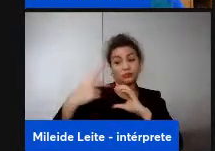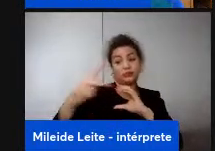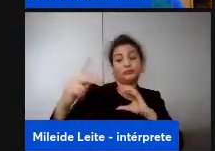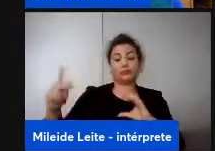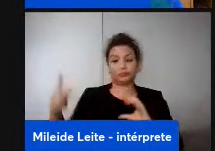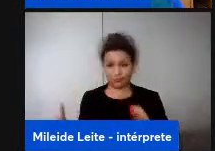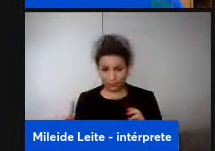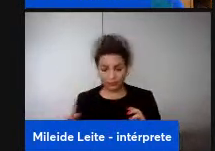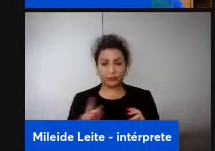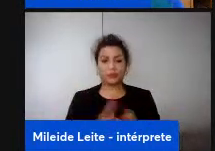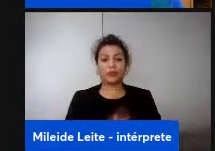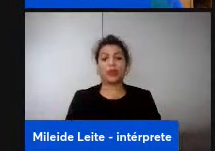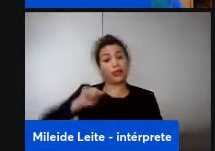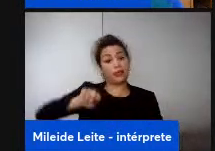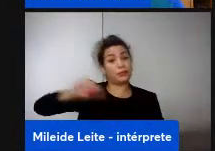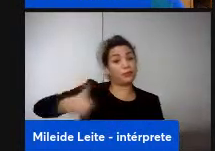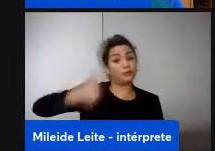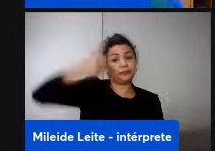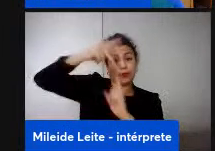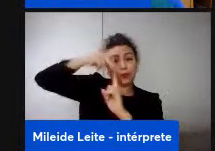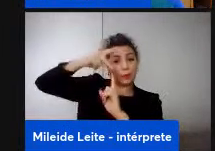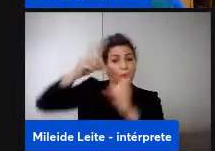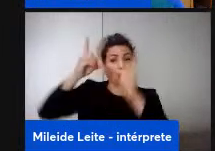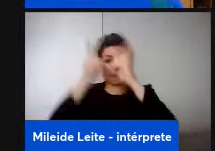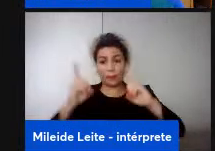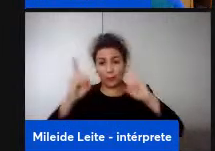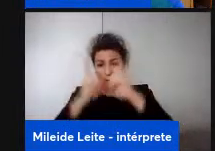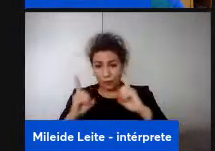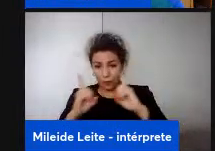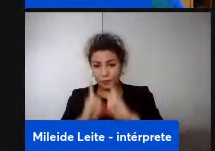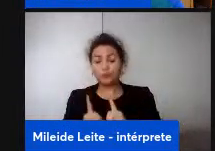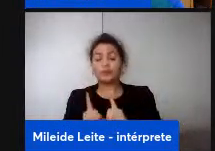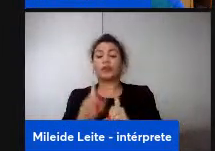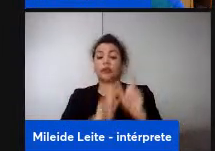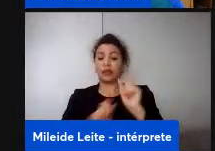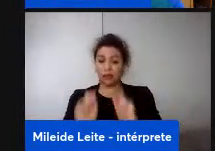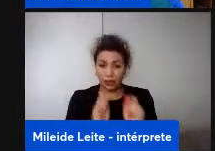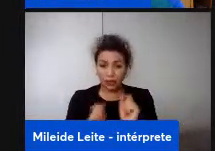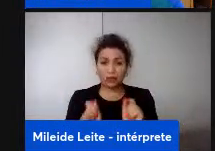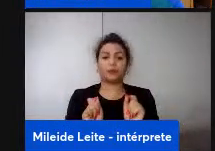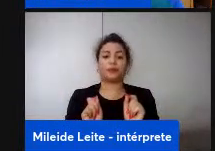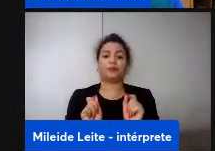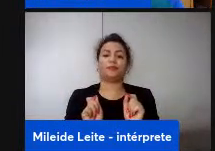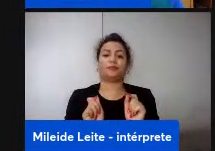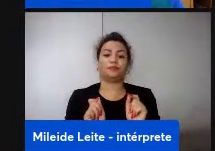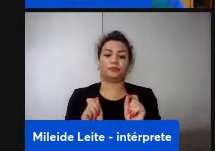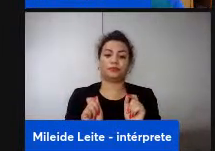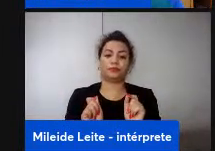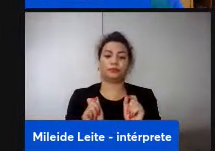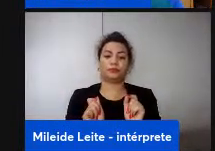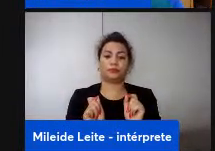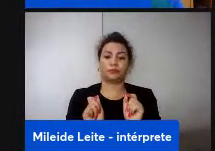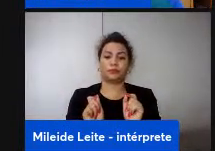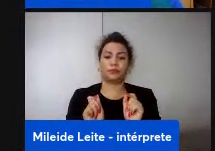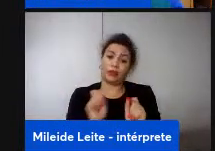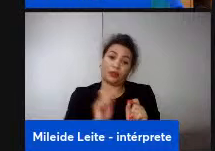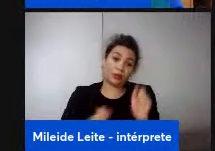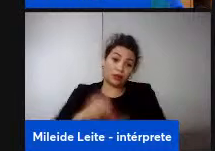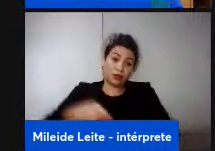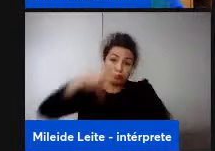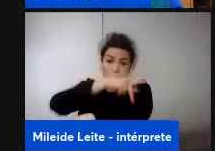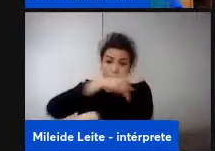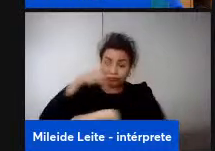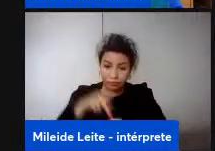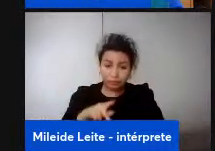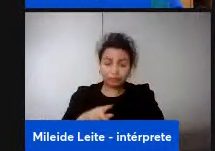criança. Então, esse é o primeiro princípio didático que a, né, que a, enfim, que a pedagogia,